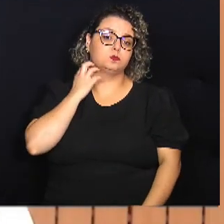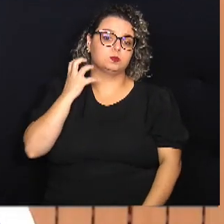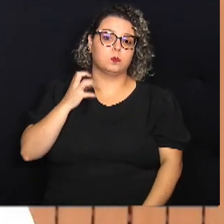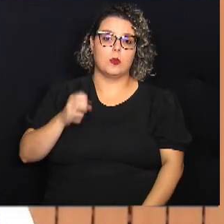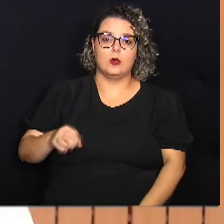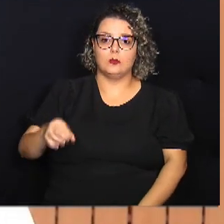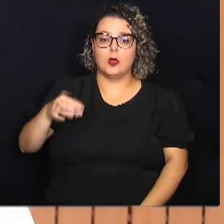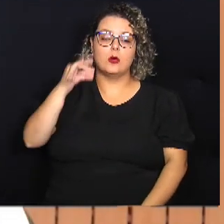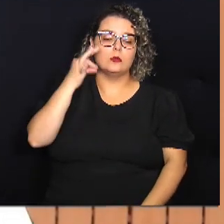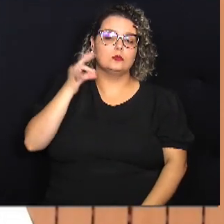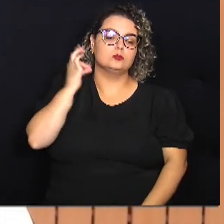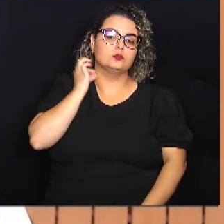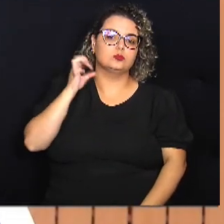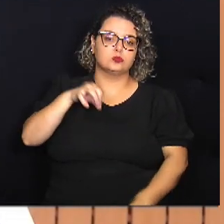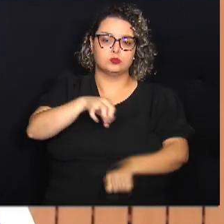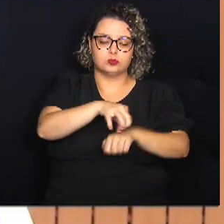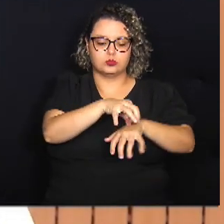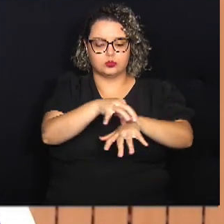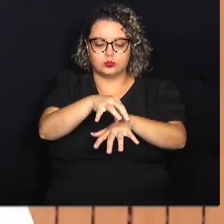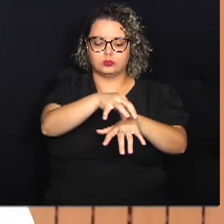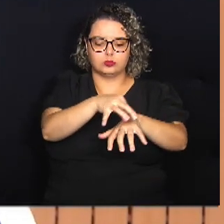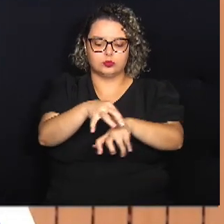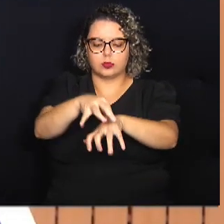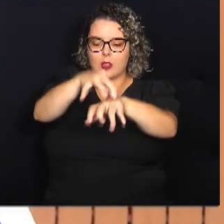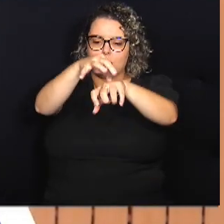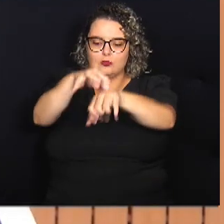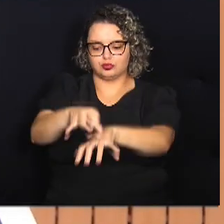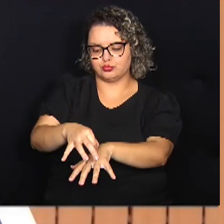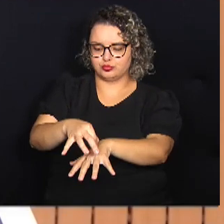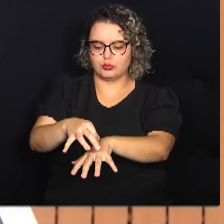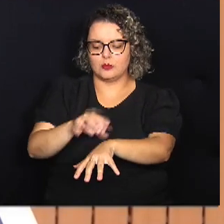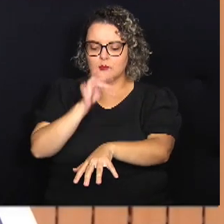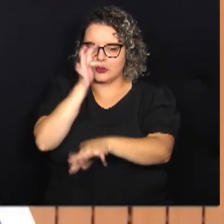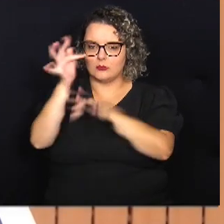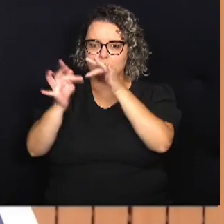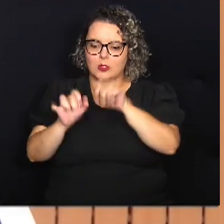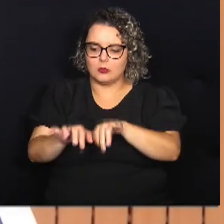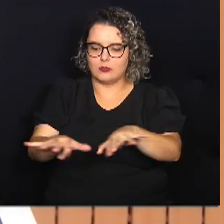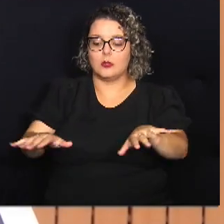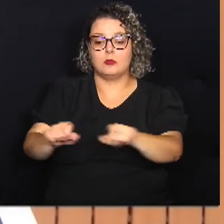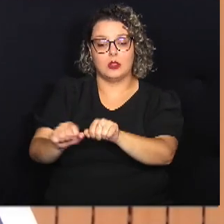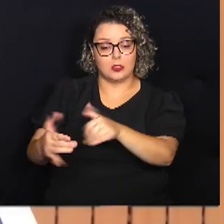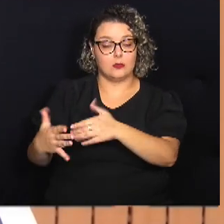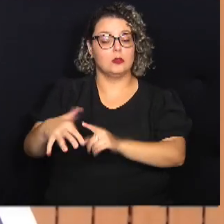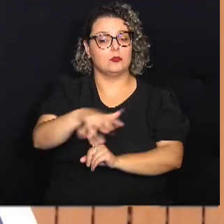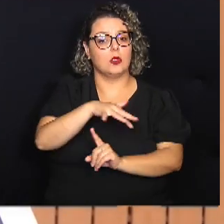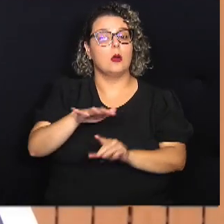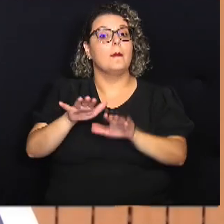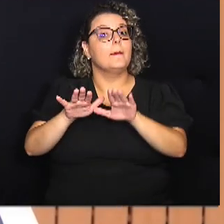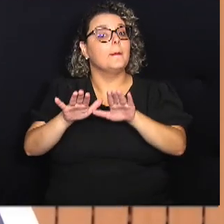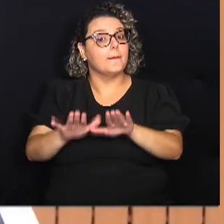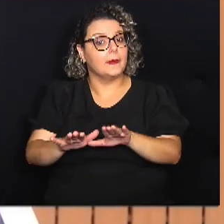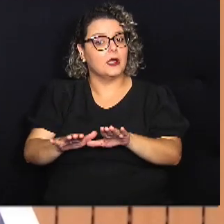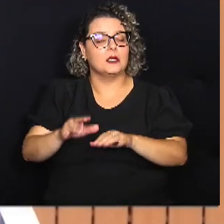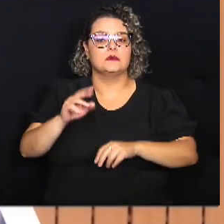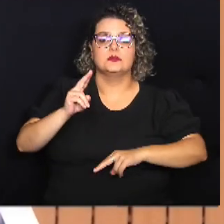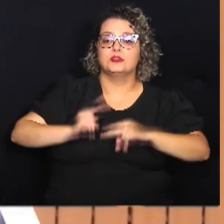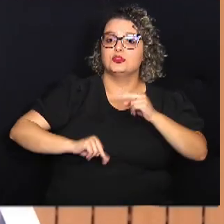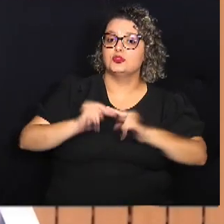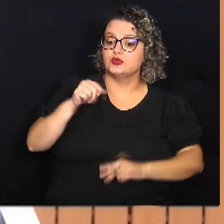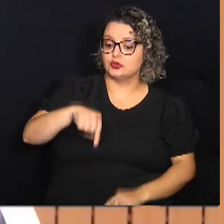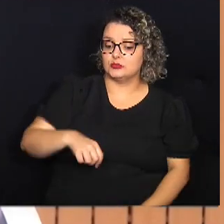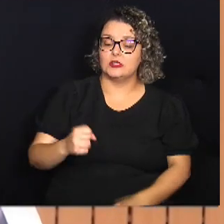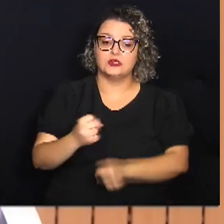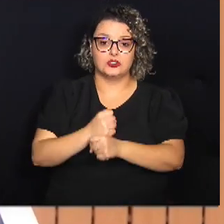as plantas e são fundamentais para a agricultura e o meio ambiente. Porém, só em junho deste ano,